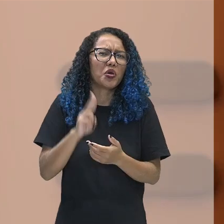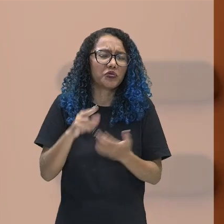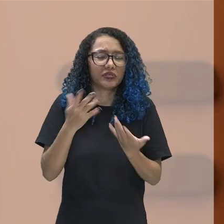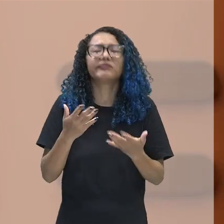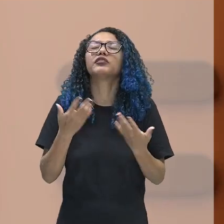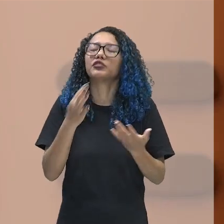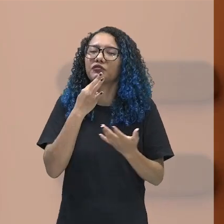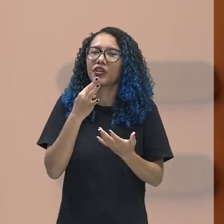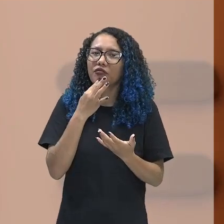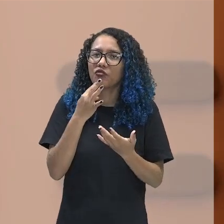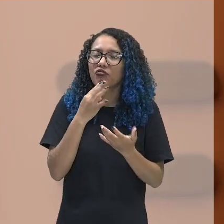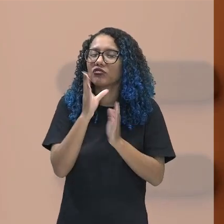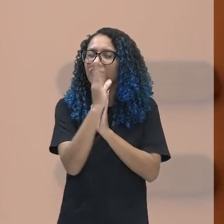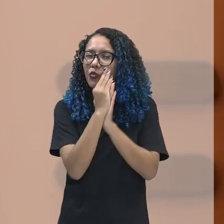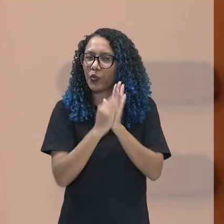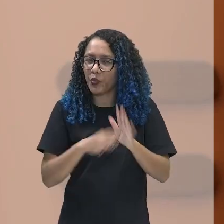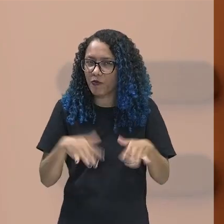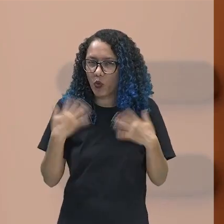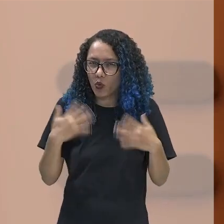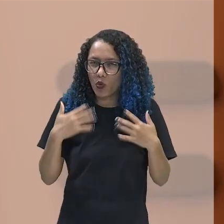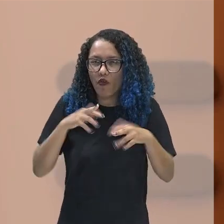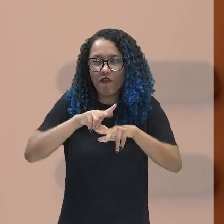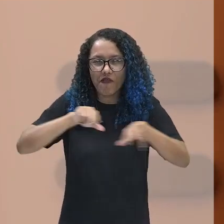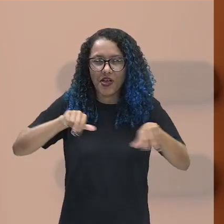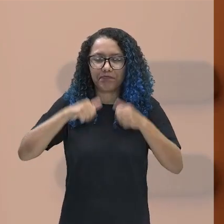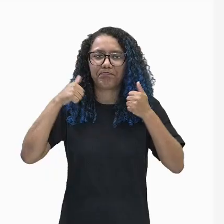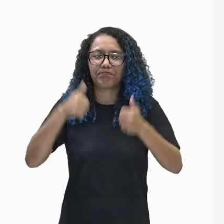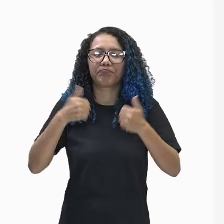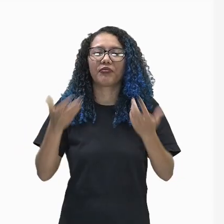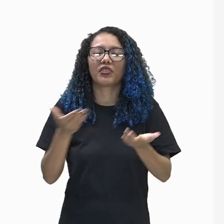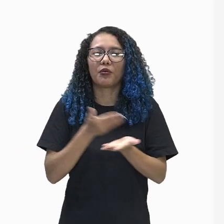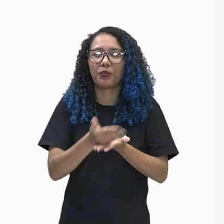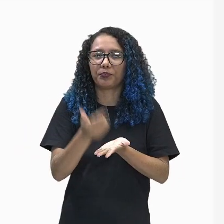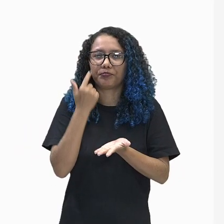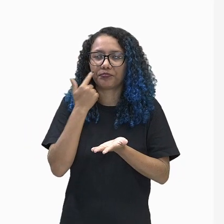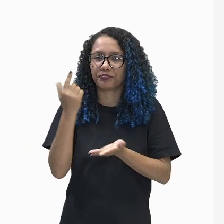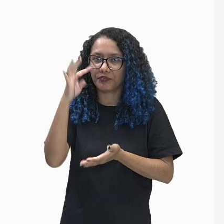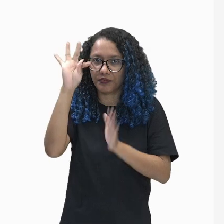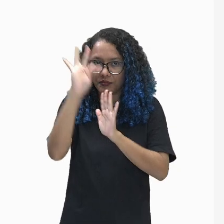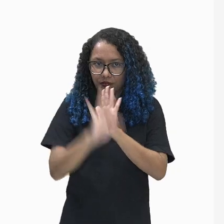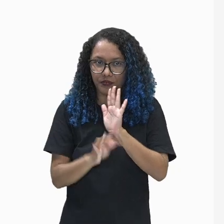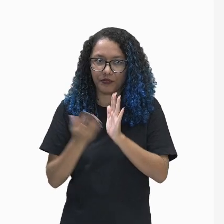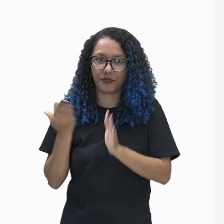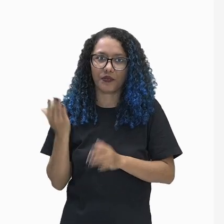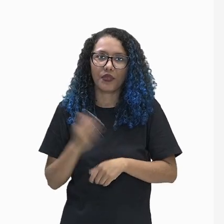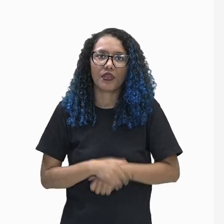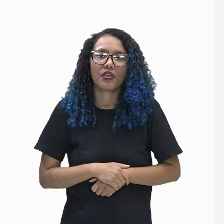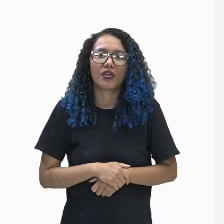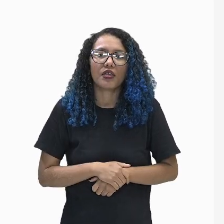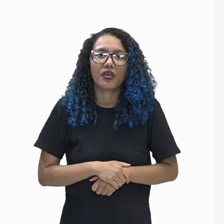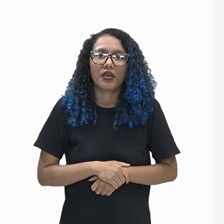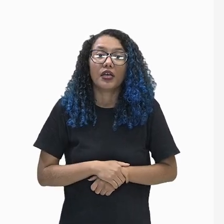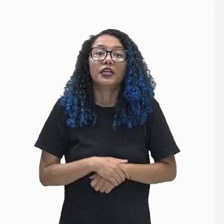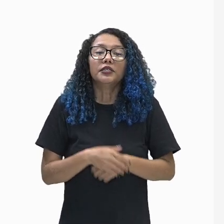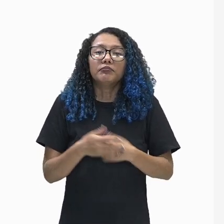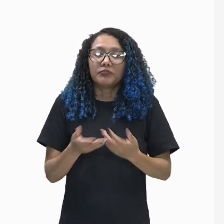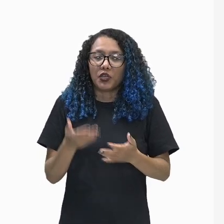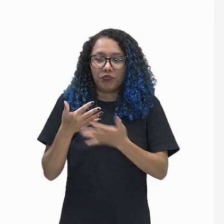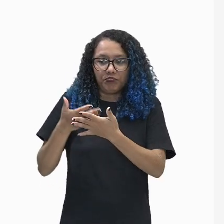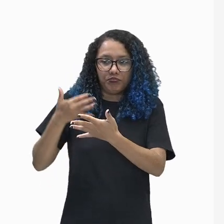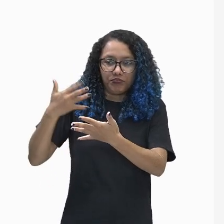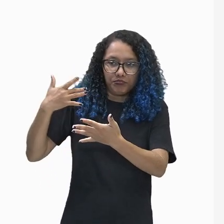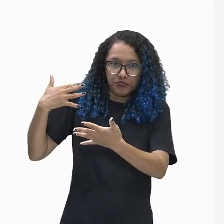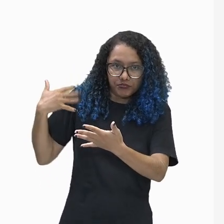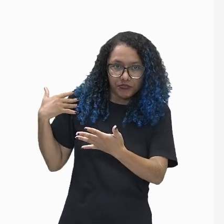mais conteúdos na aula de hoje. Para a gente começar, vamos ao texto, galera, vamos lá. E o texto nos fala o seguinte, gente. A